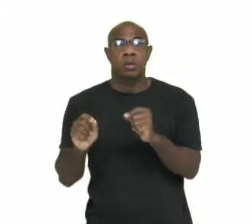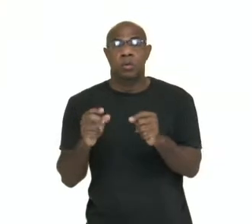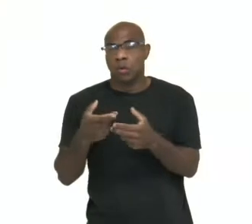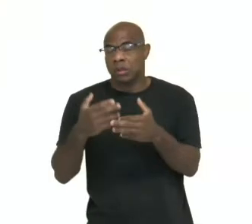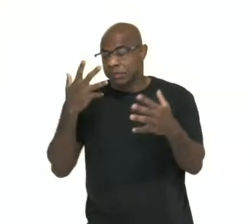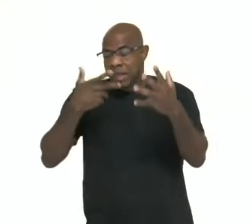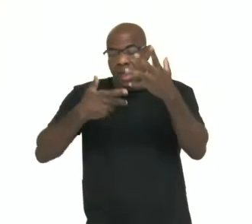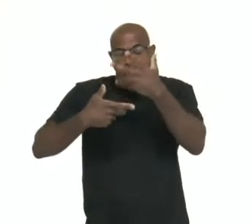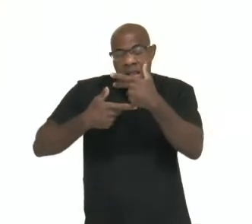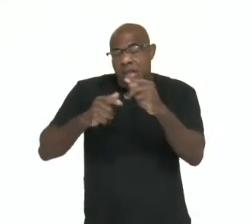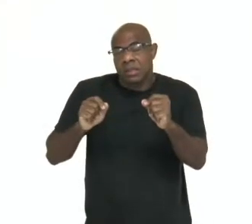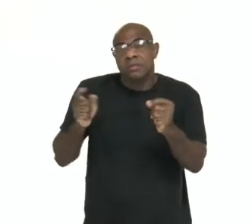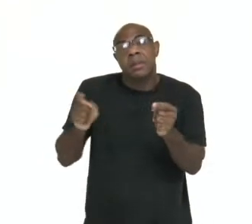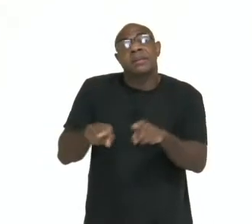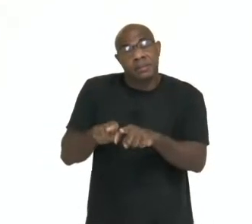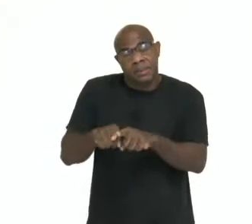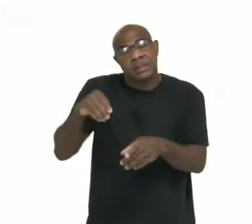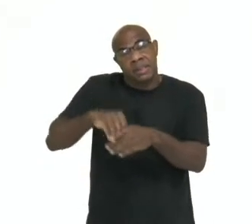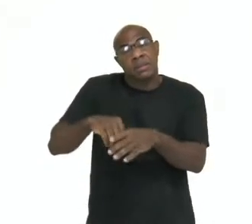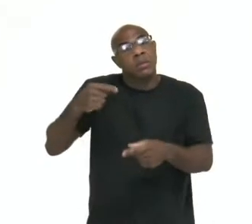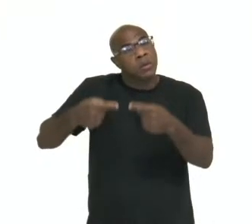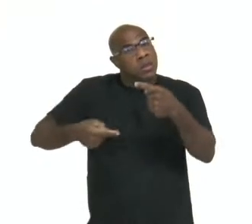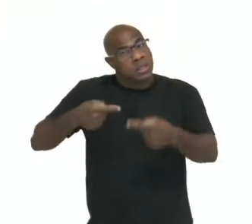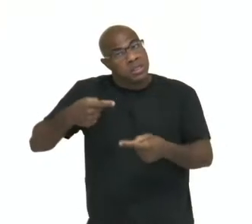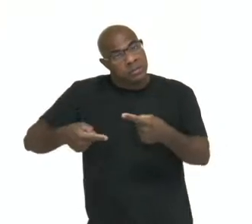mas sim um ato político, né, levando a